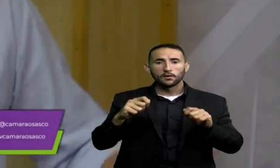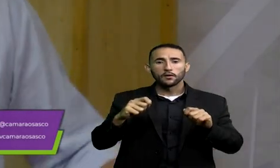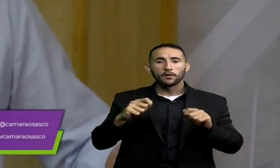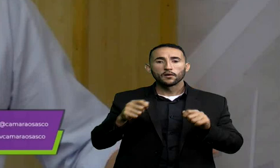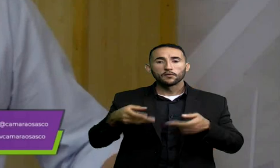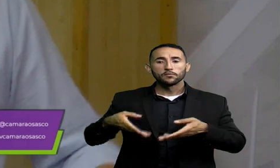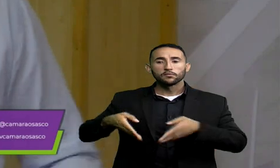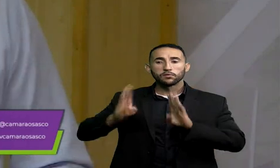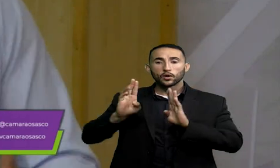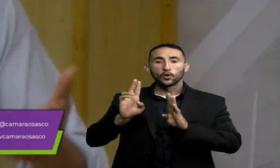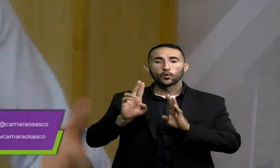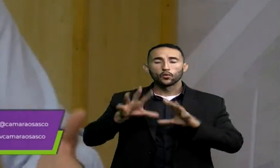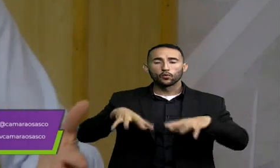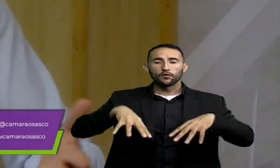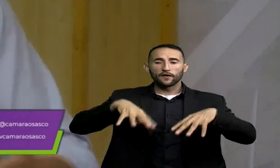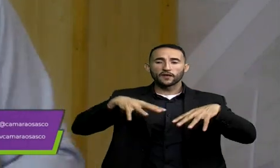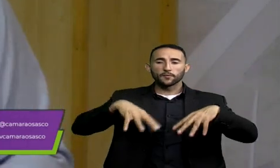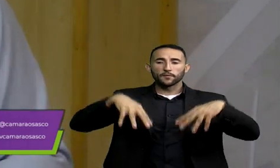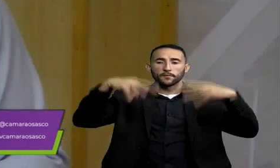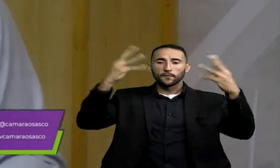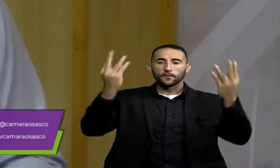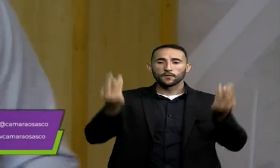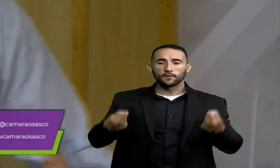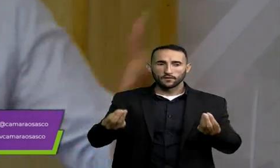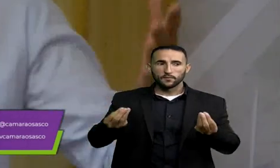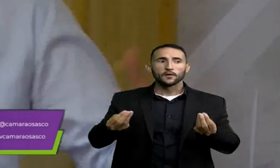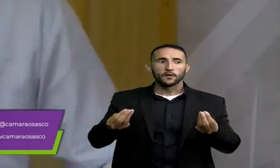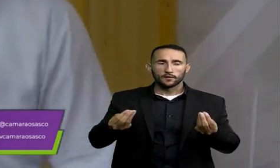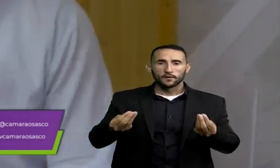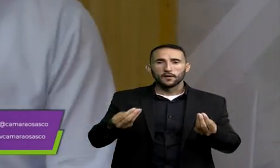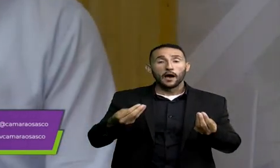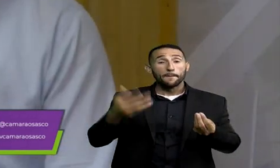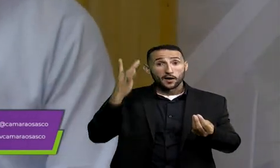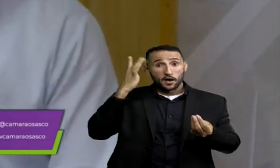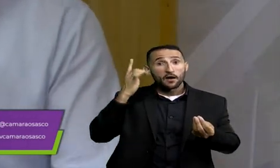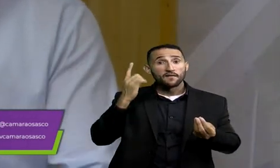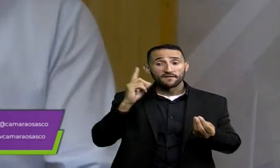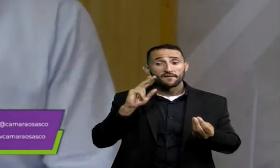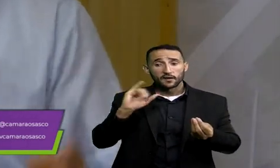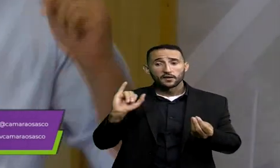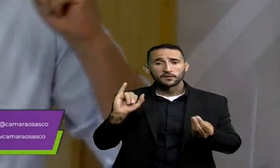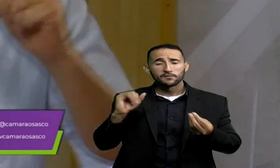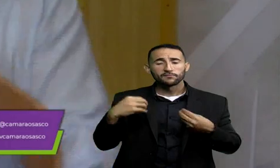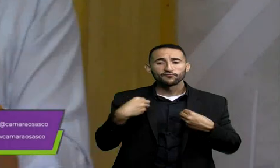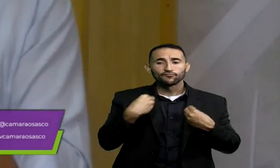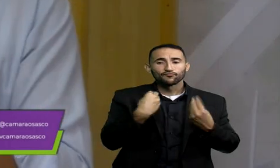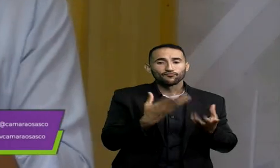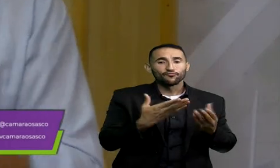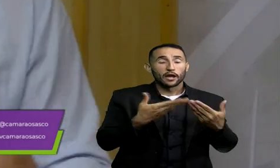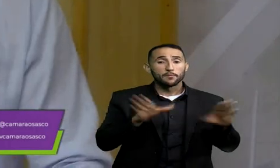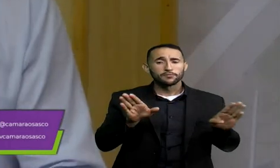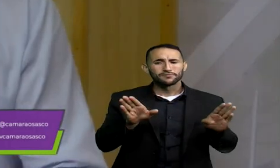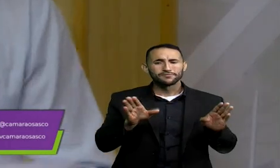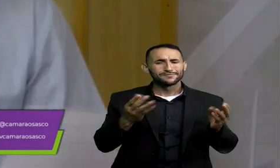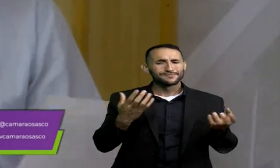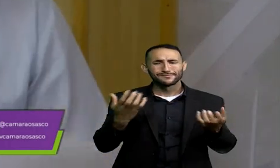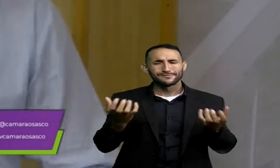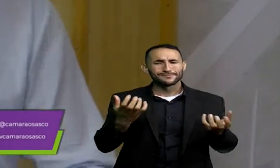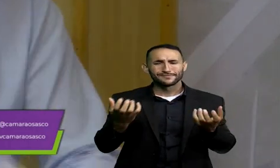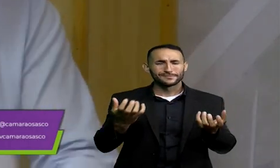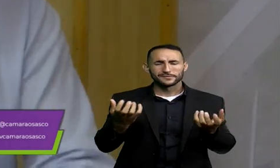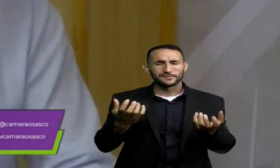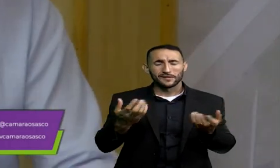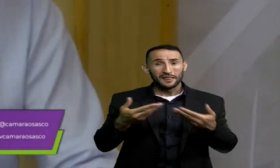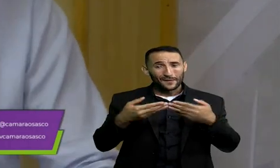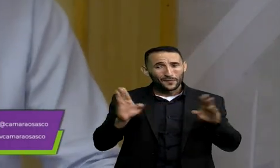Unifesp e que amanhã vai ser tão famosa Unifesp inaugurada Mas ó